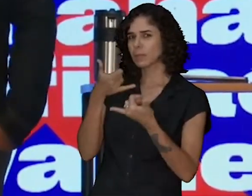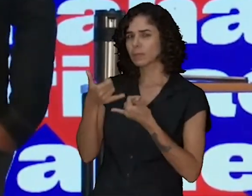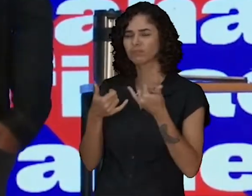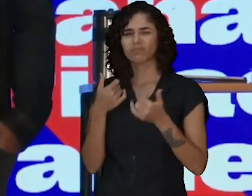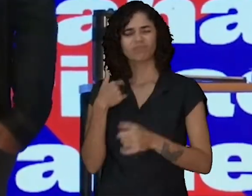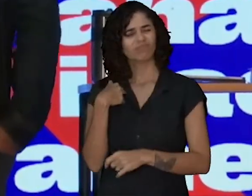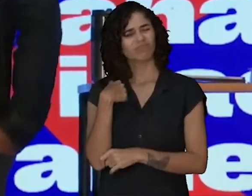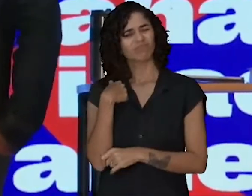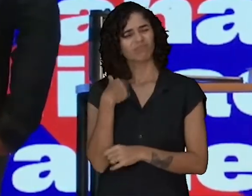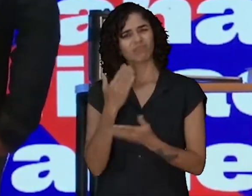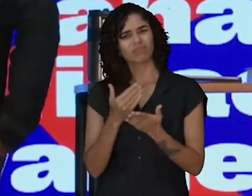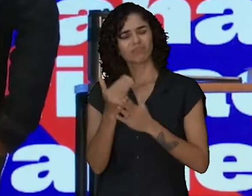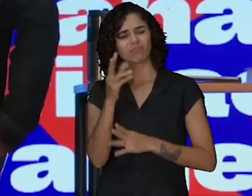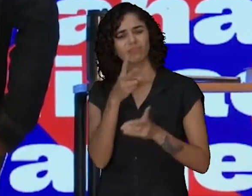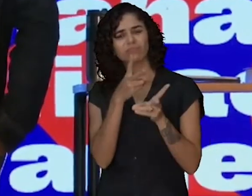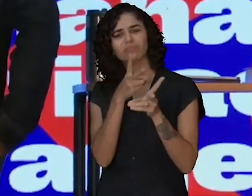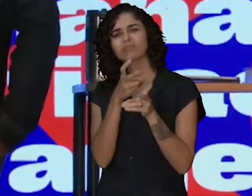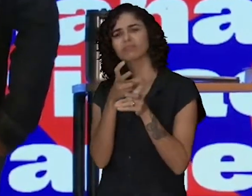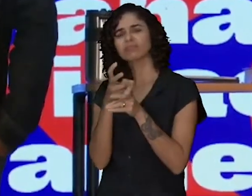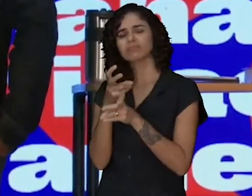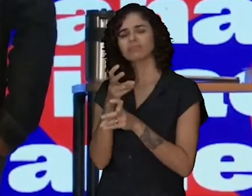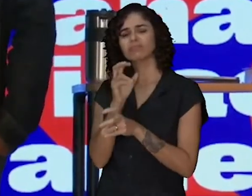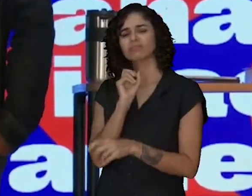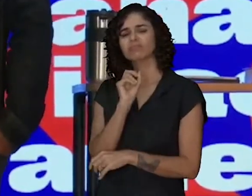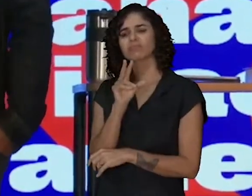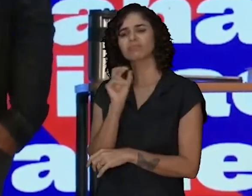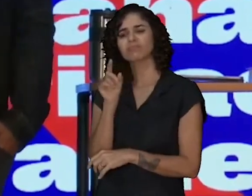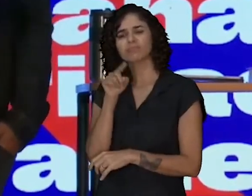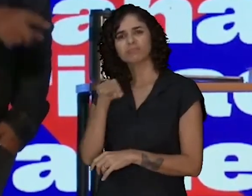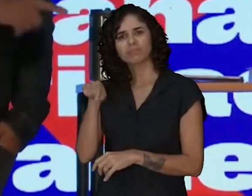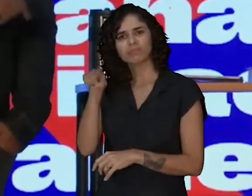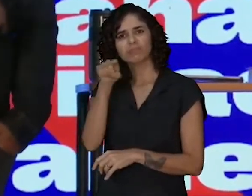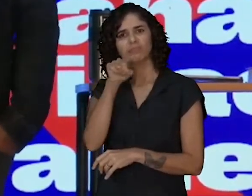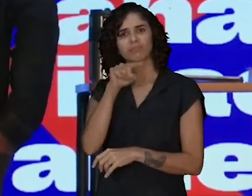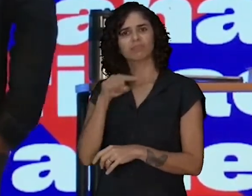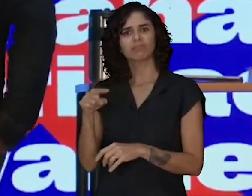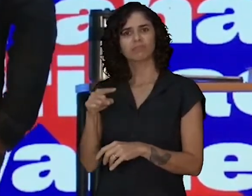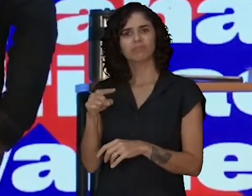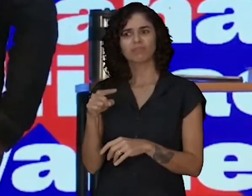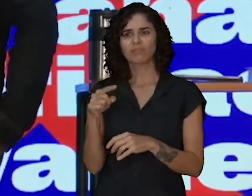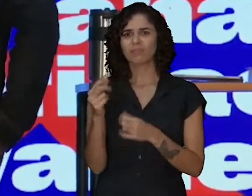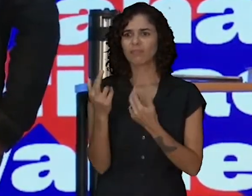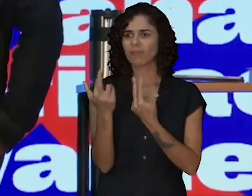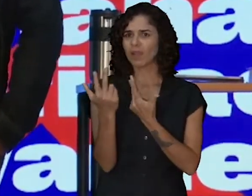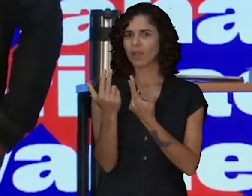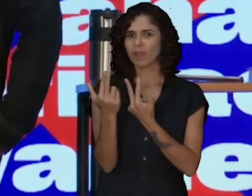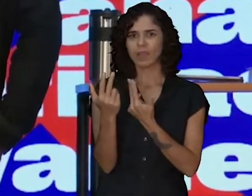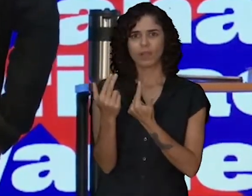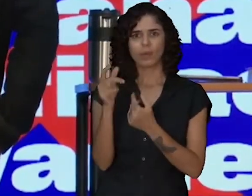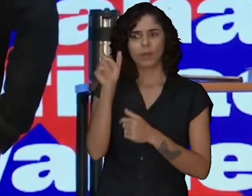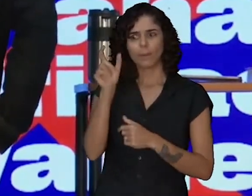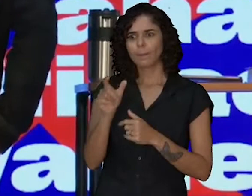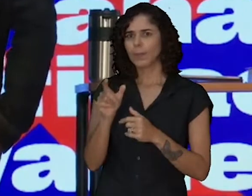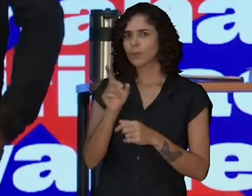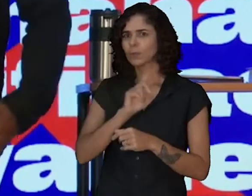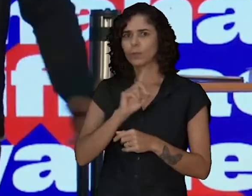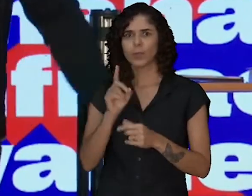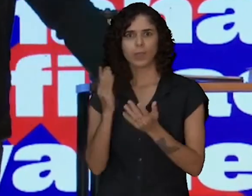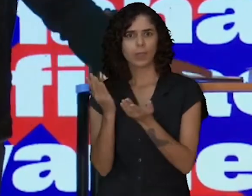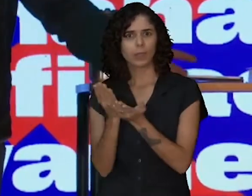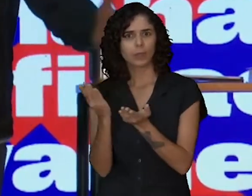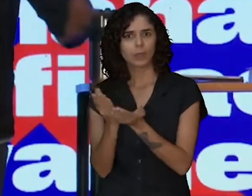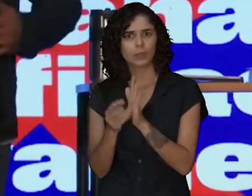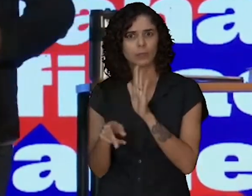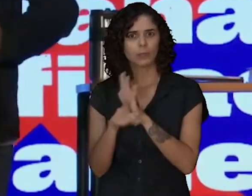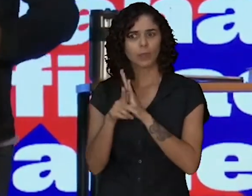a perceber que essa turma está dizendo as mesmas indecências dos não cristãos, as mesmas coisas feias, só porque